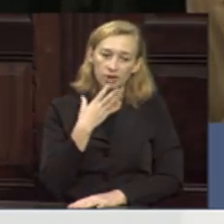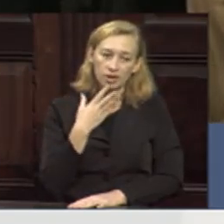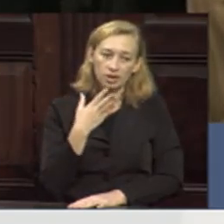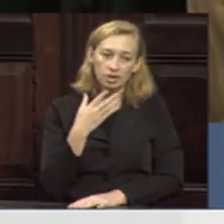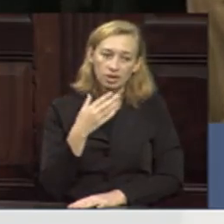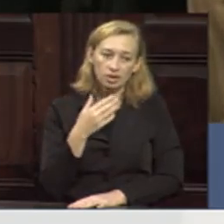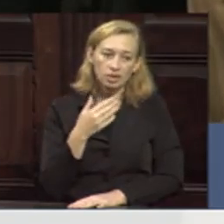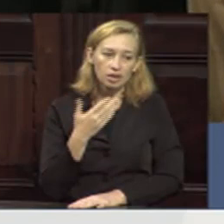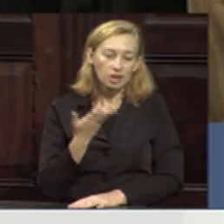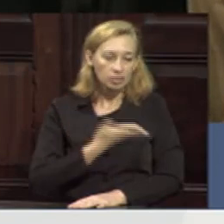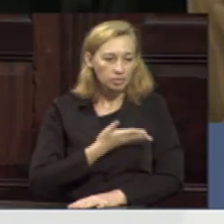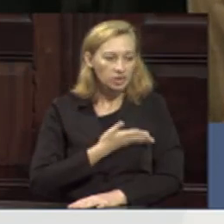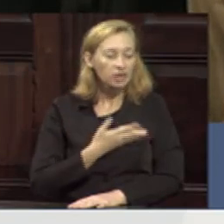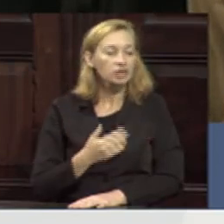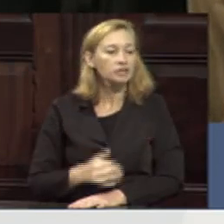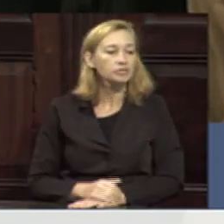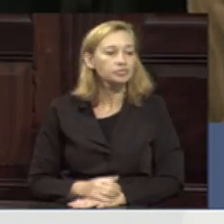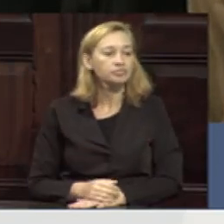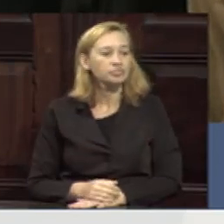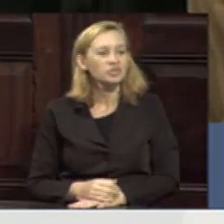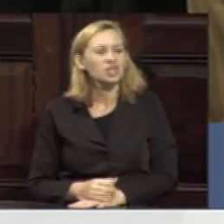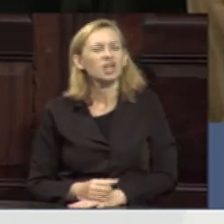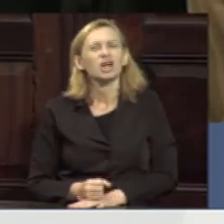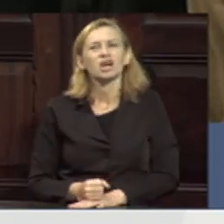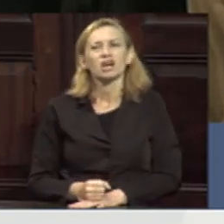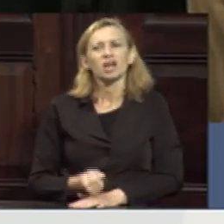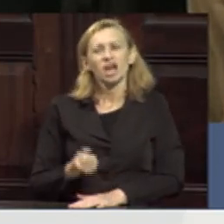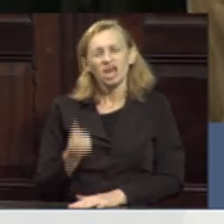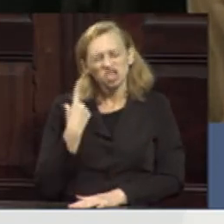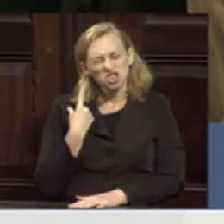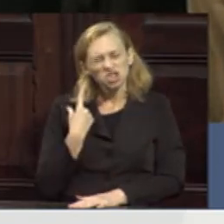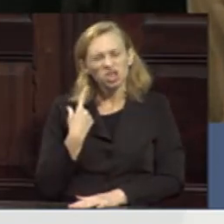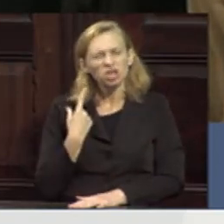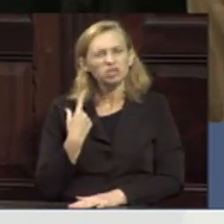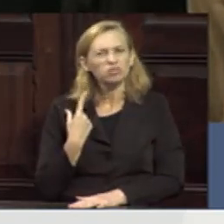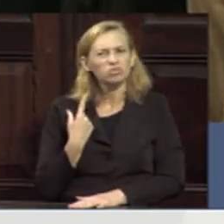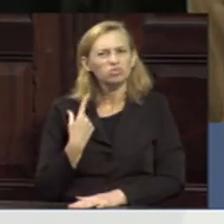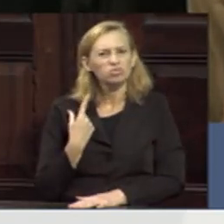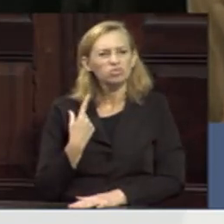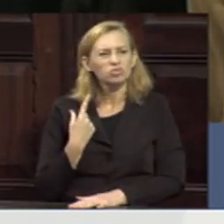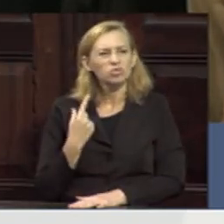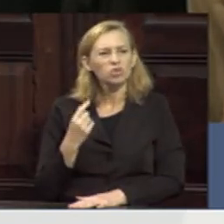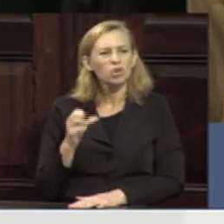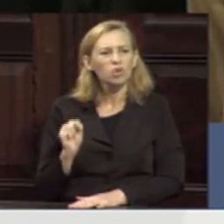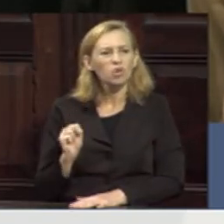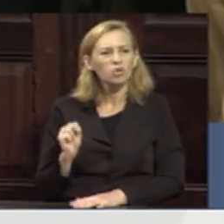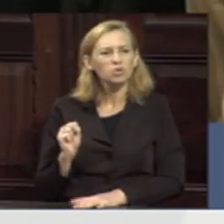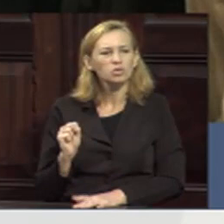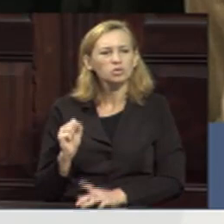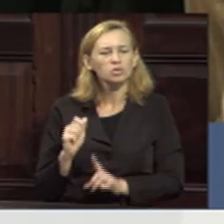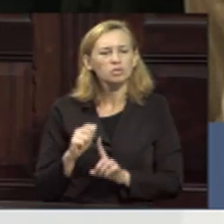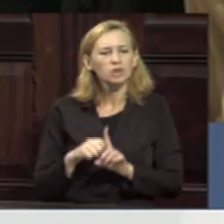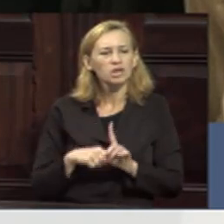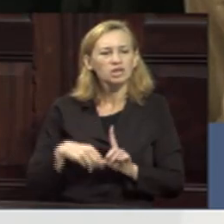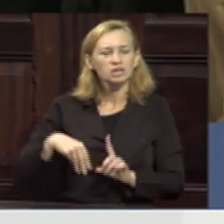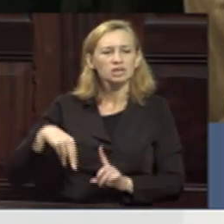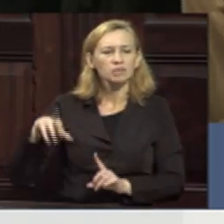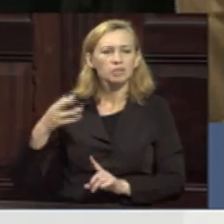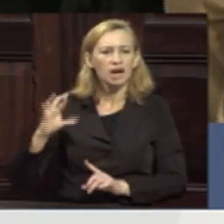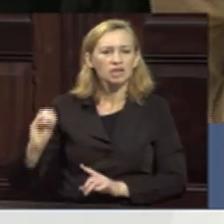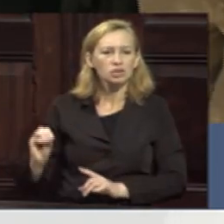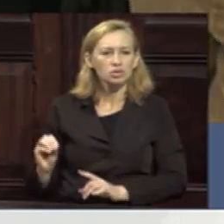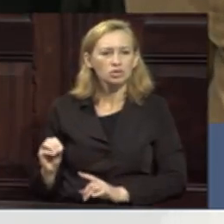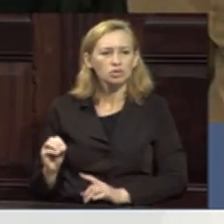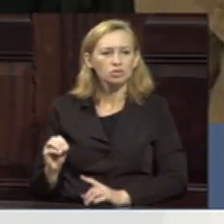senhora presidente, que é estranho, tristemente estranho. 8 de março, Dia Internacional da Mulher, foi há uma semana